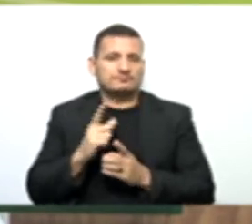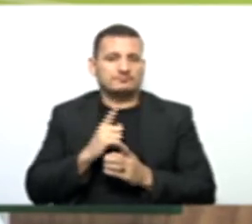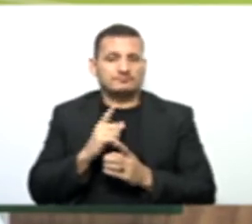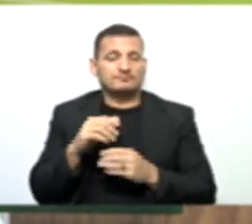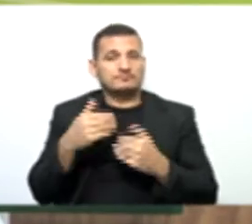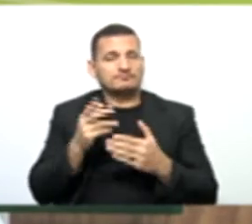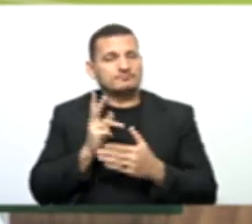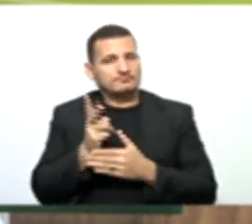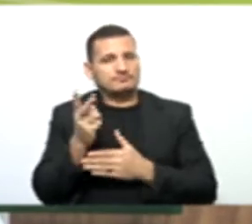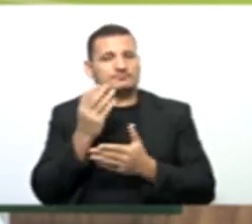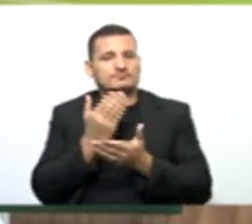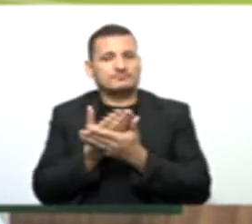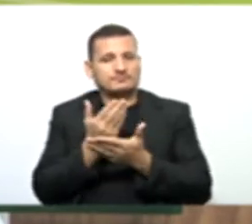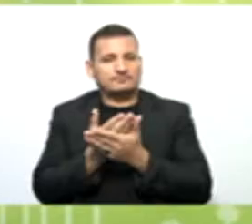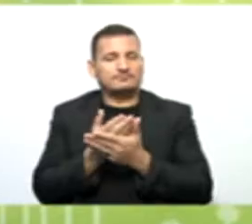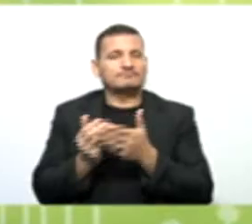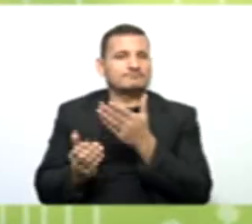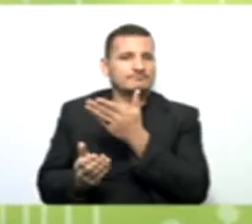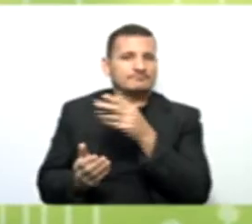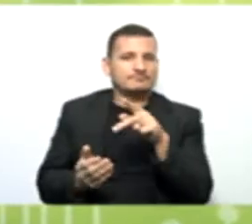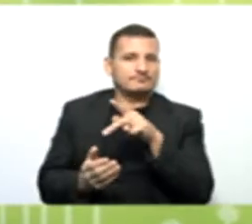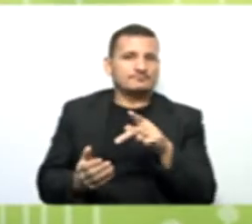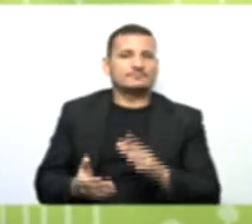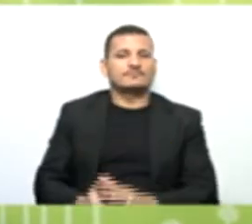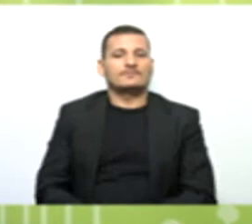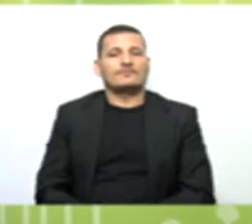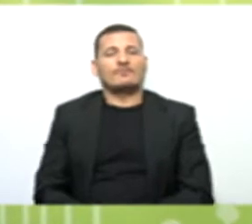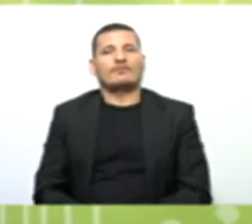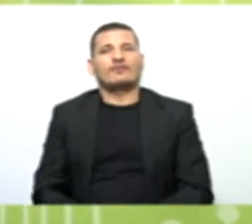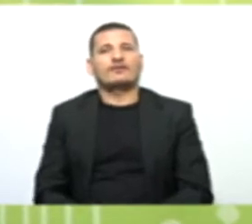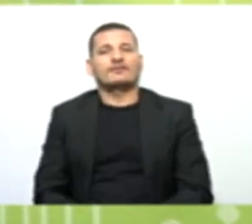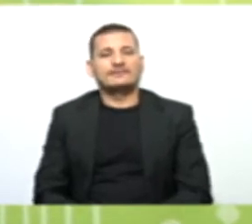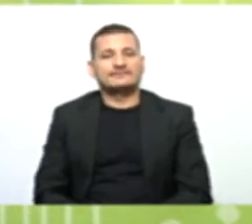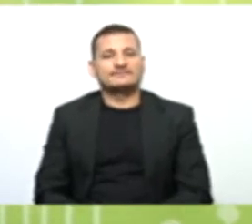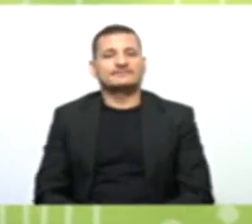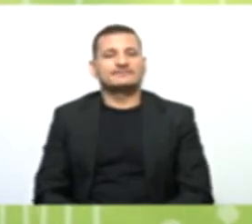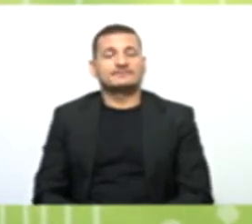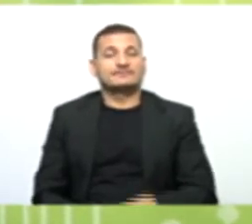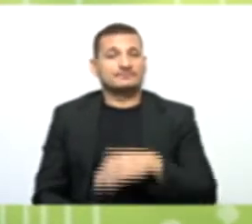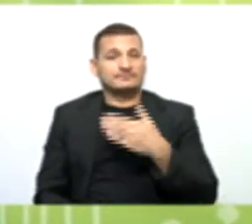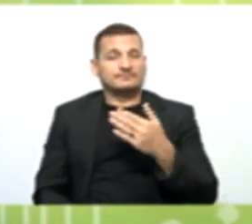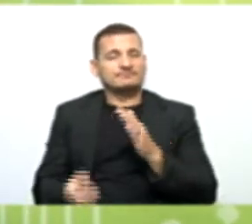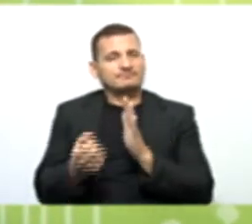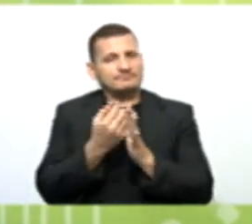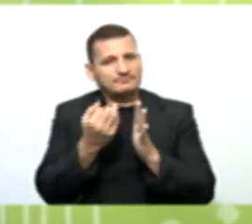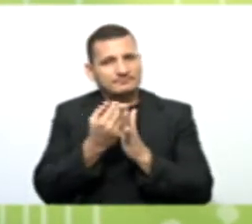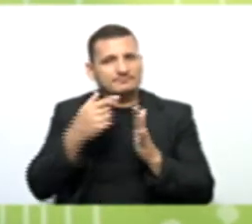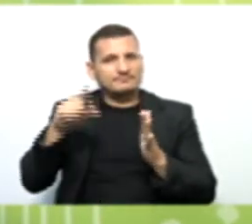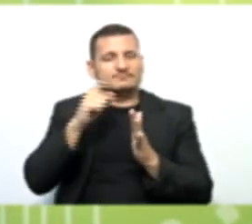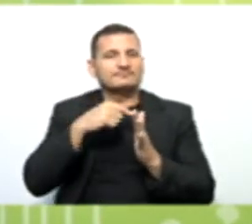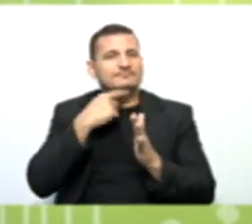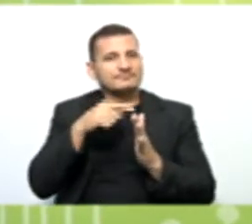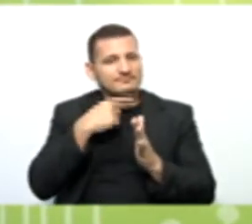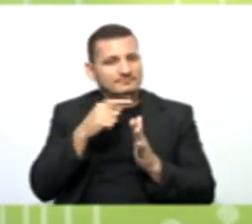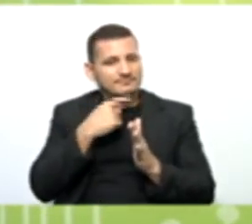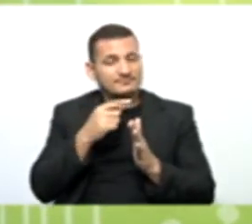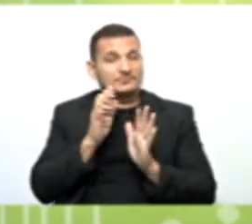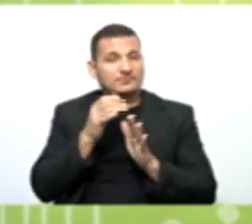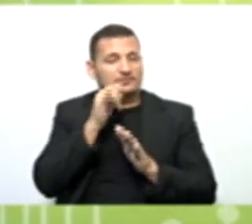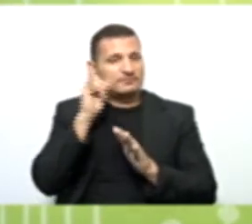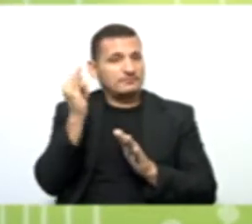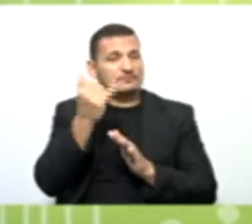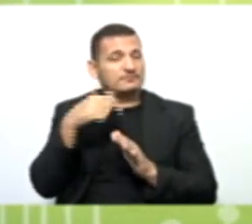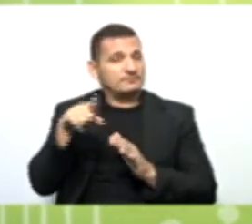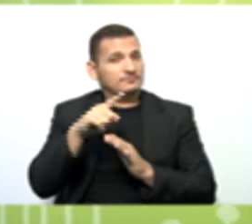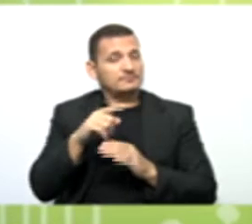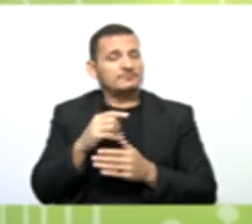vamos continuar a aula, professor Alan. Beleza, professor. Mandem as dúvidas, pessoal. Já falei para vocês que a cada aula